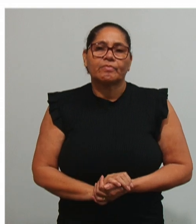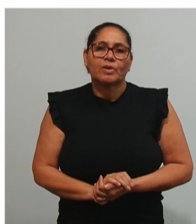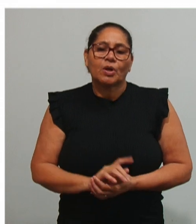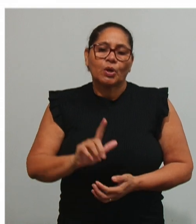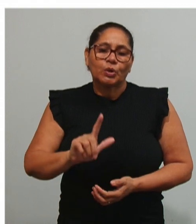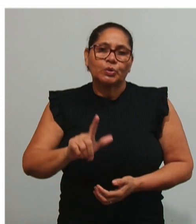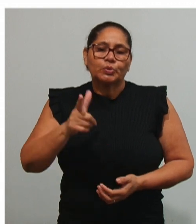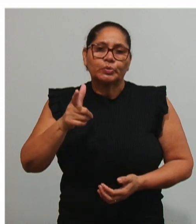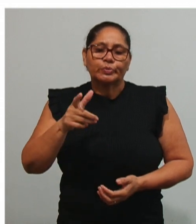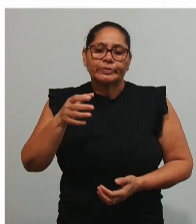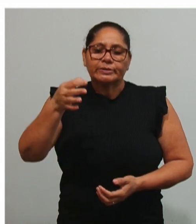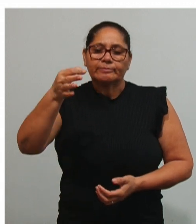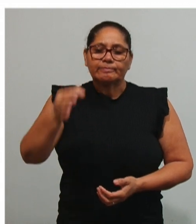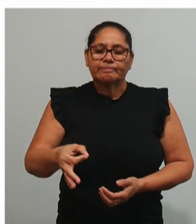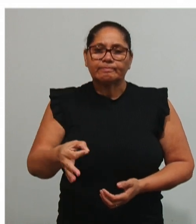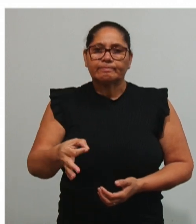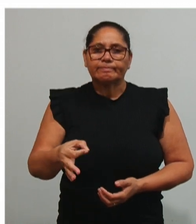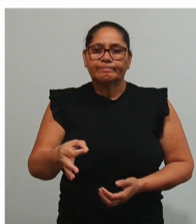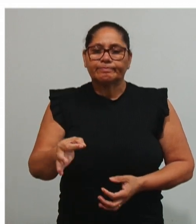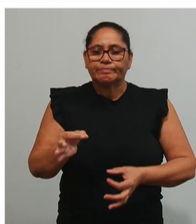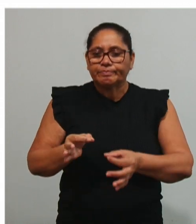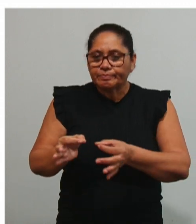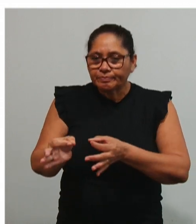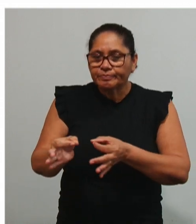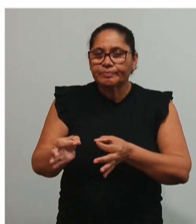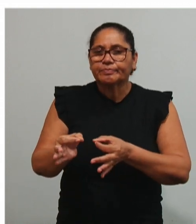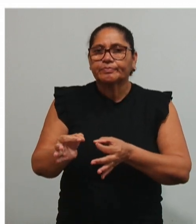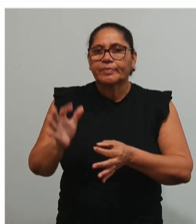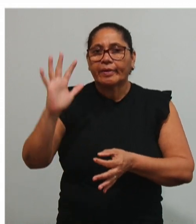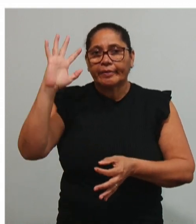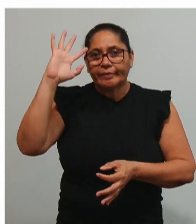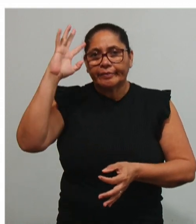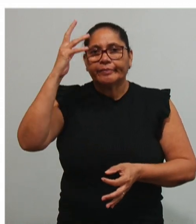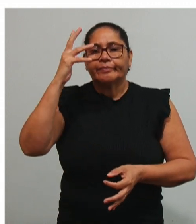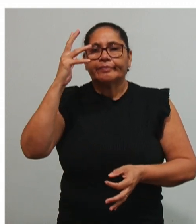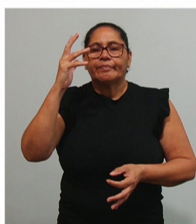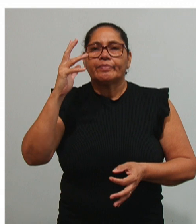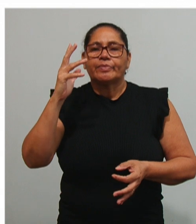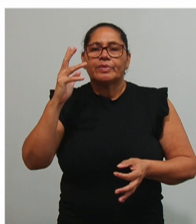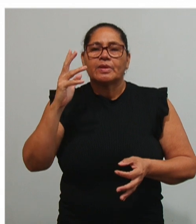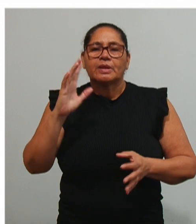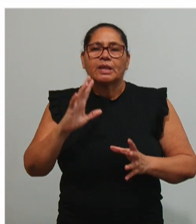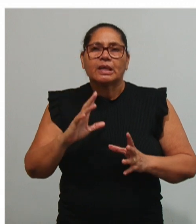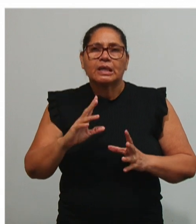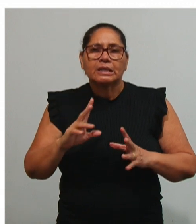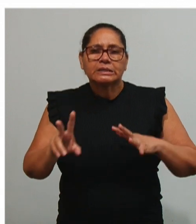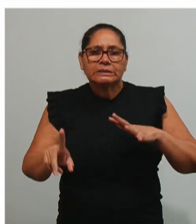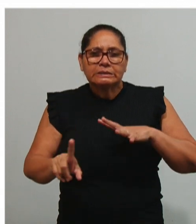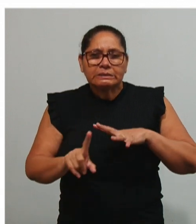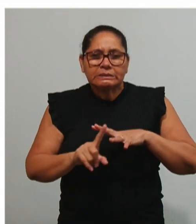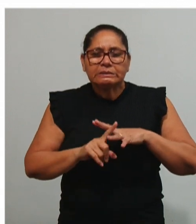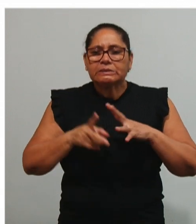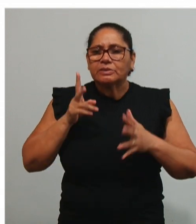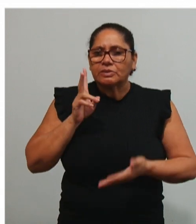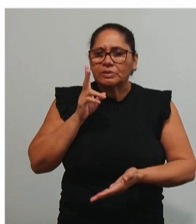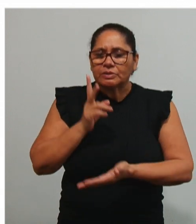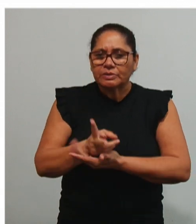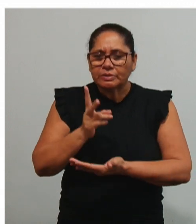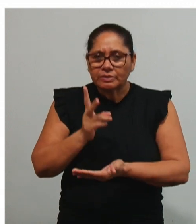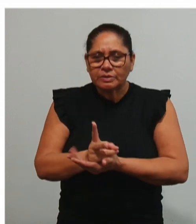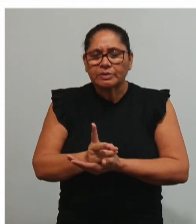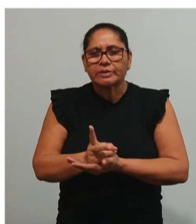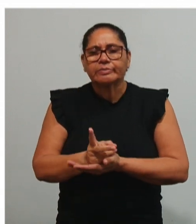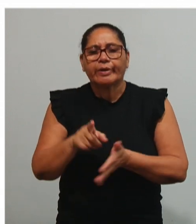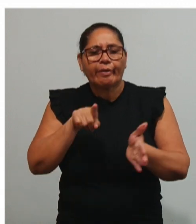Outra afirmação, planejamento é tomada de decisão integrada, né? E aí a gente